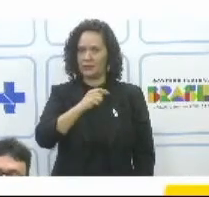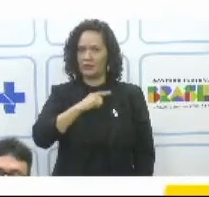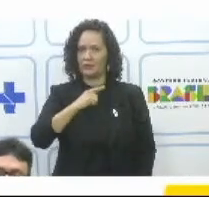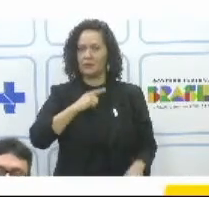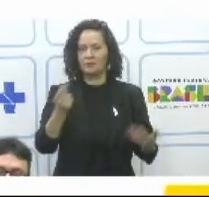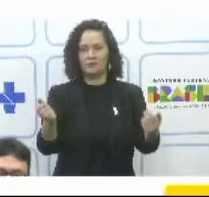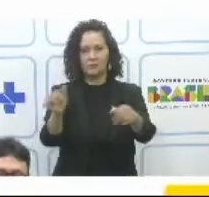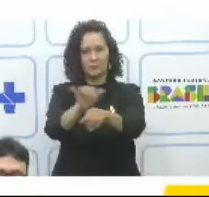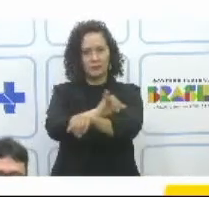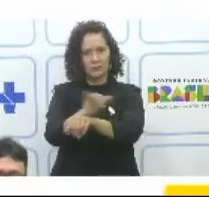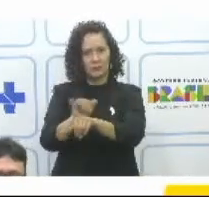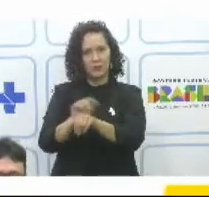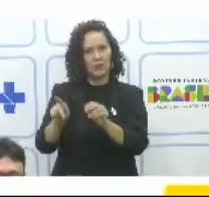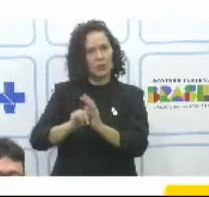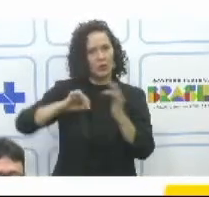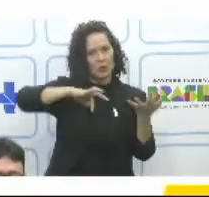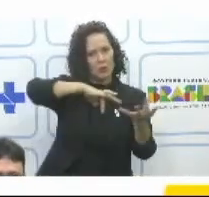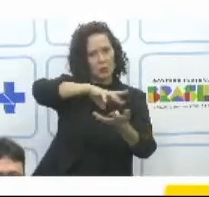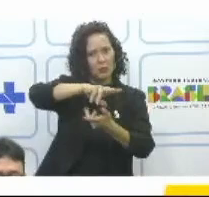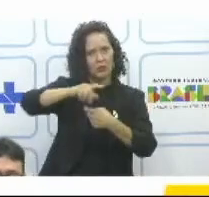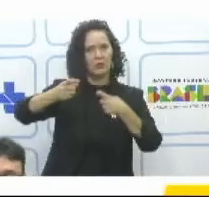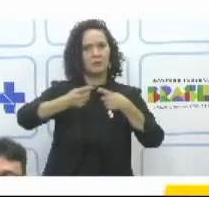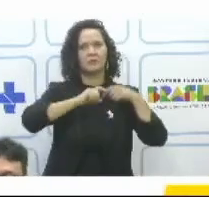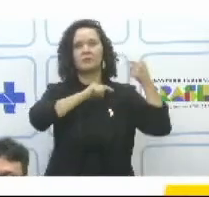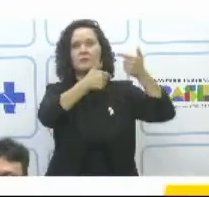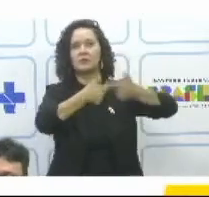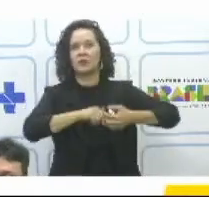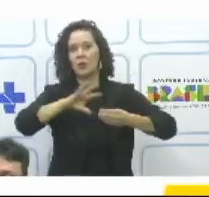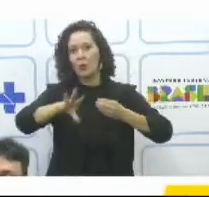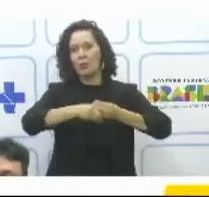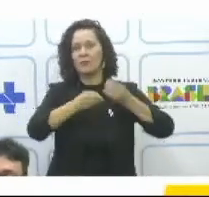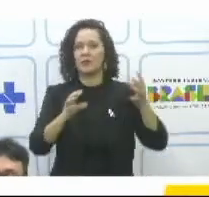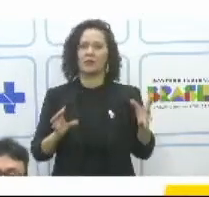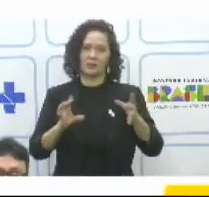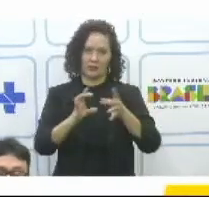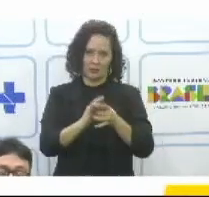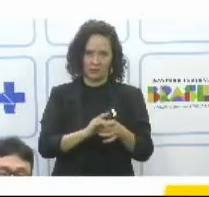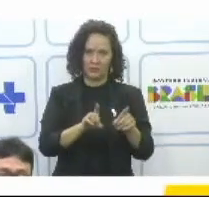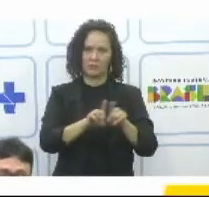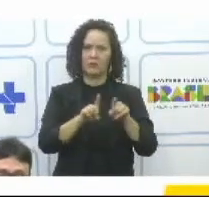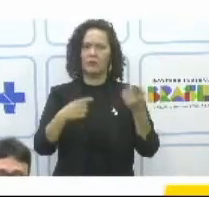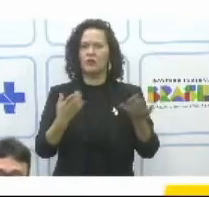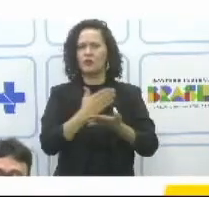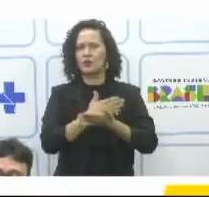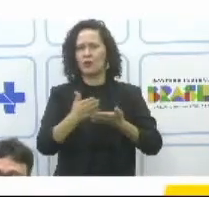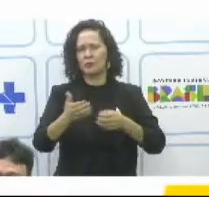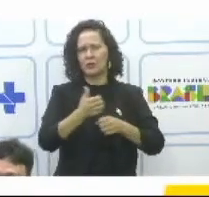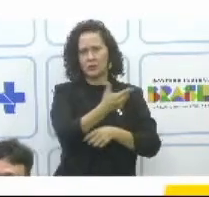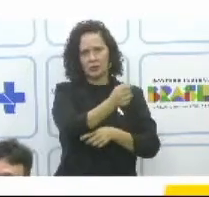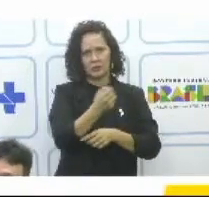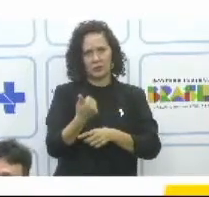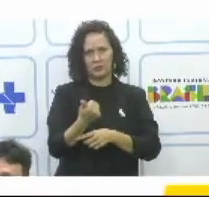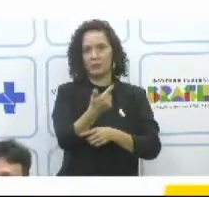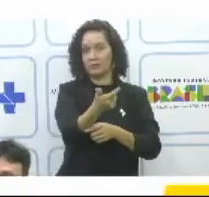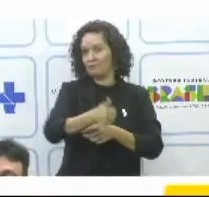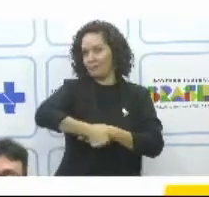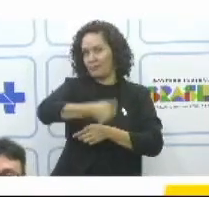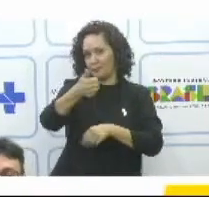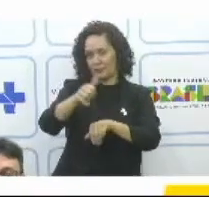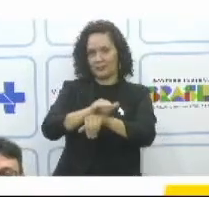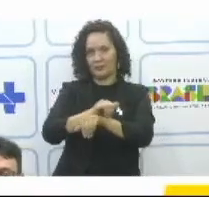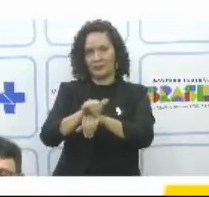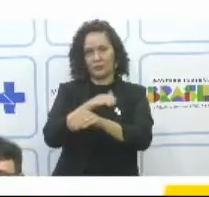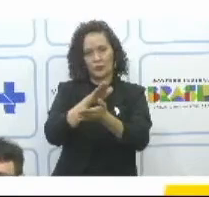uma estratégia global para as medicinas tradicionais complementares integrativas. Desde 2002 foi a primeira estratégia,